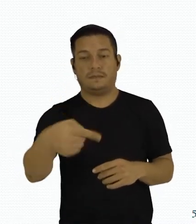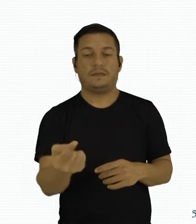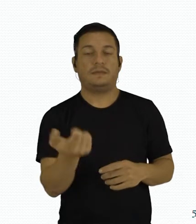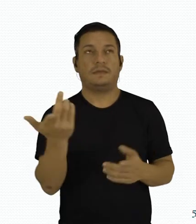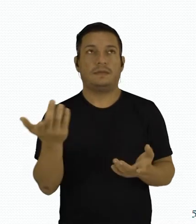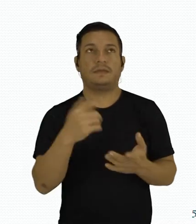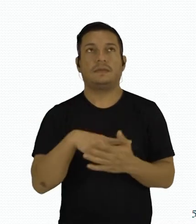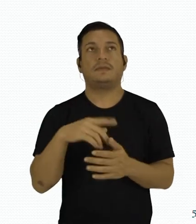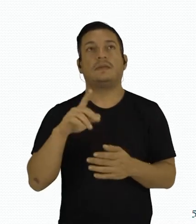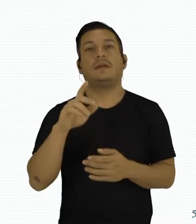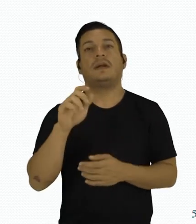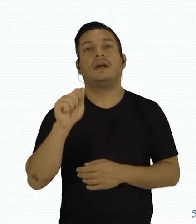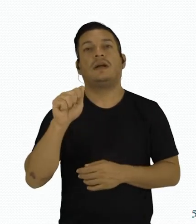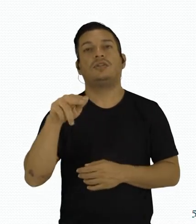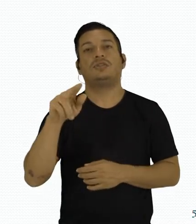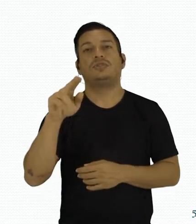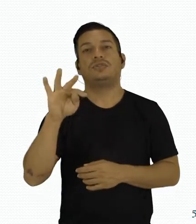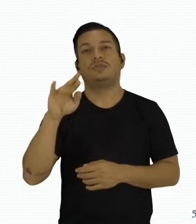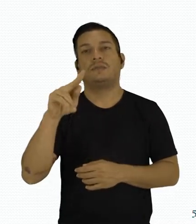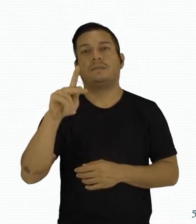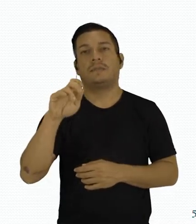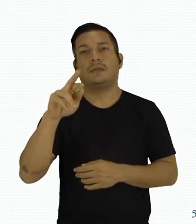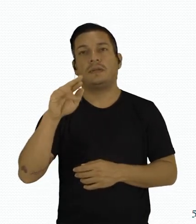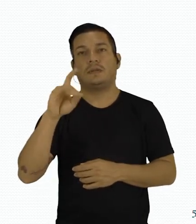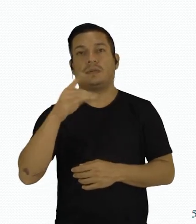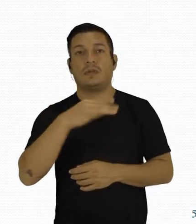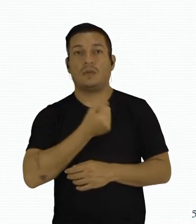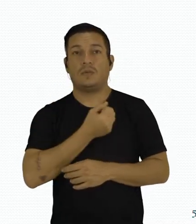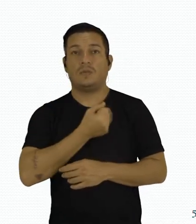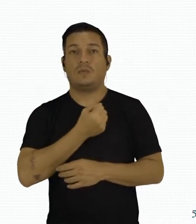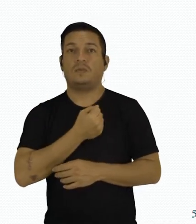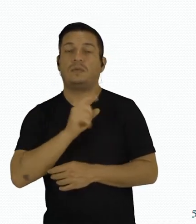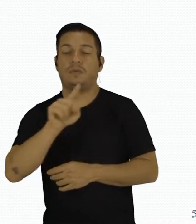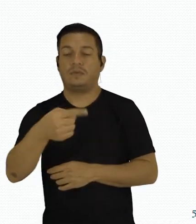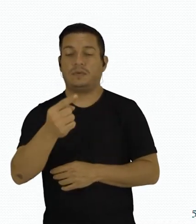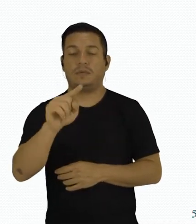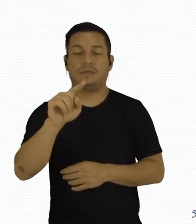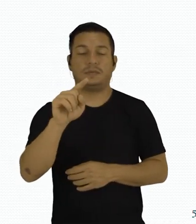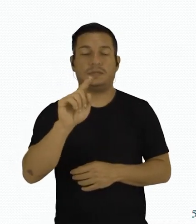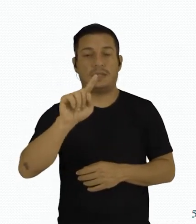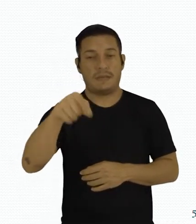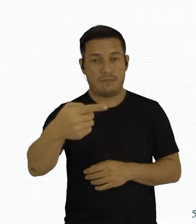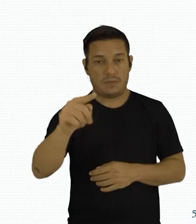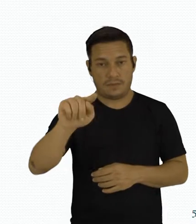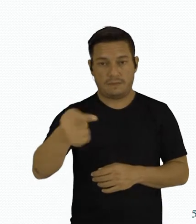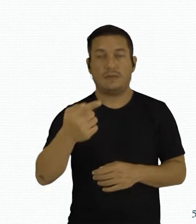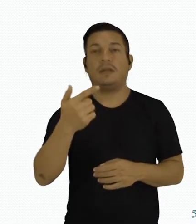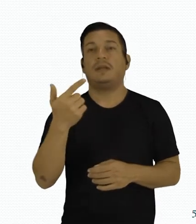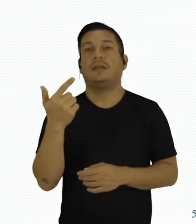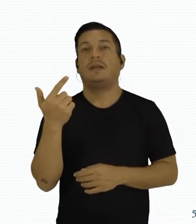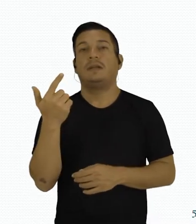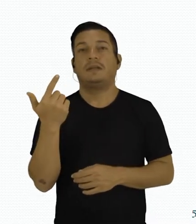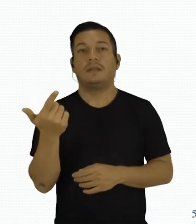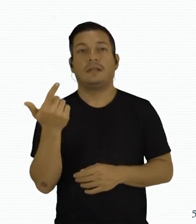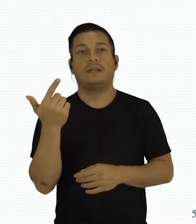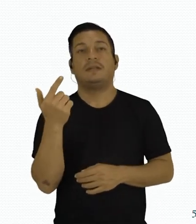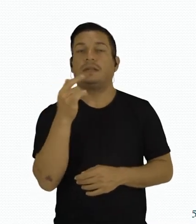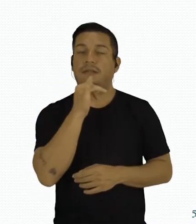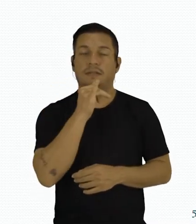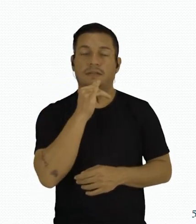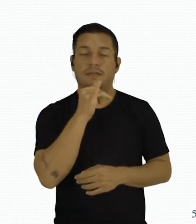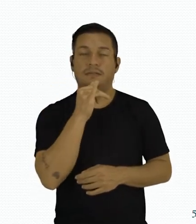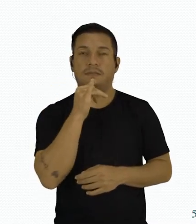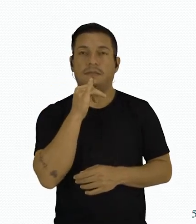O anteperíodo, gente, é aquela parte do número decimal após a vírgula que não faz parte do período. No